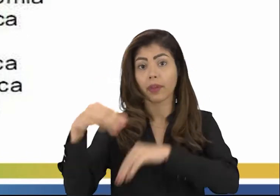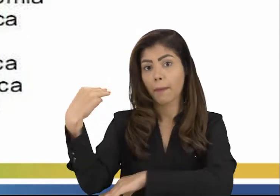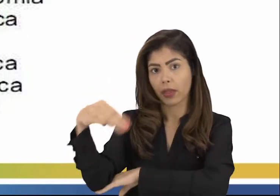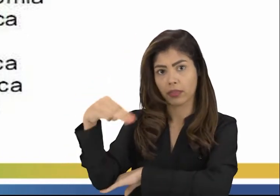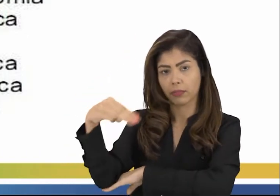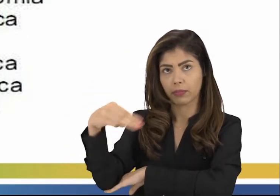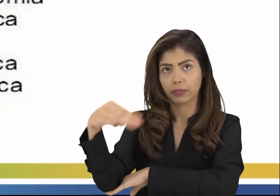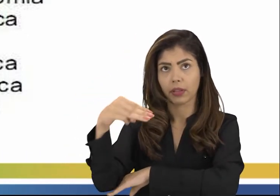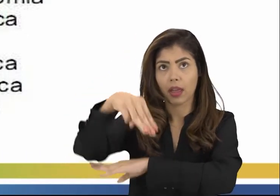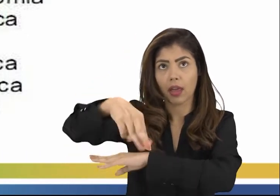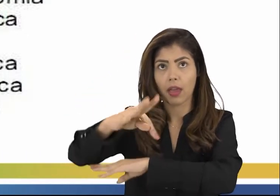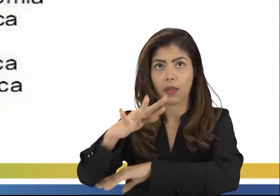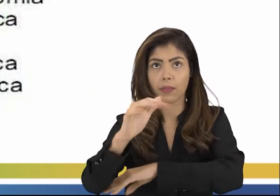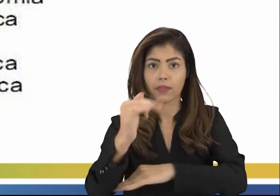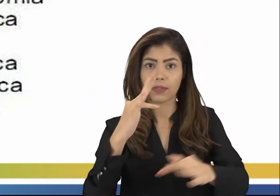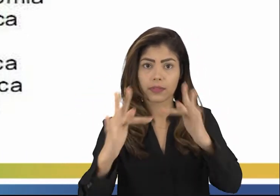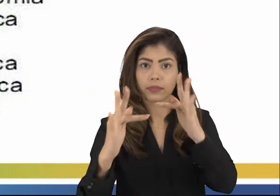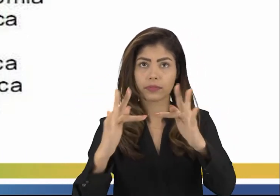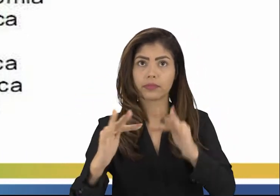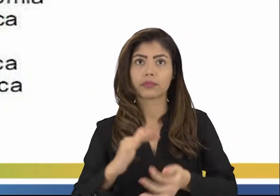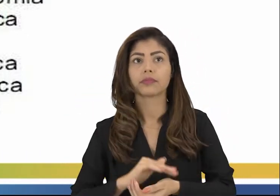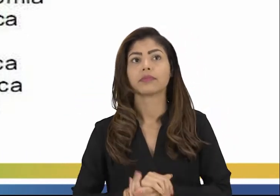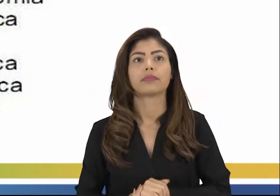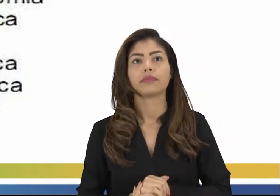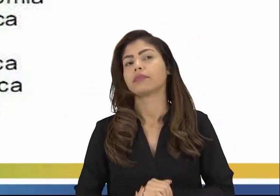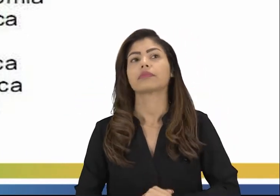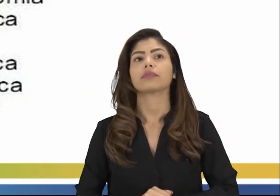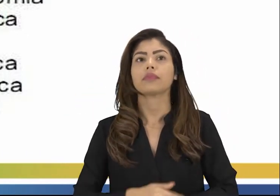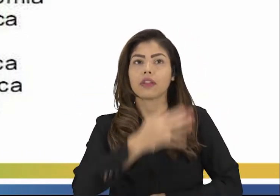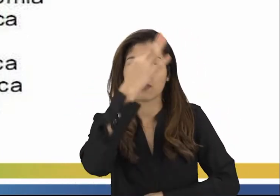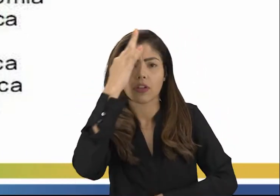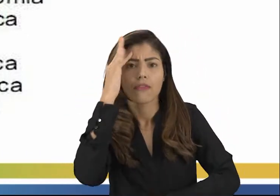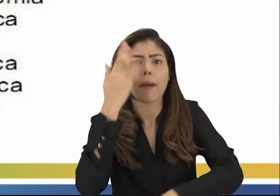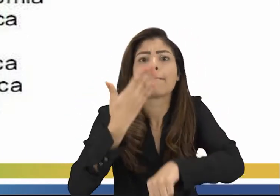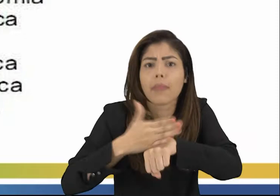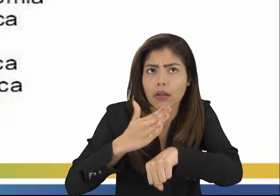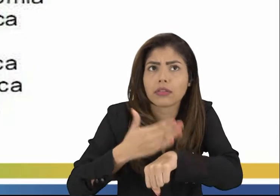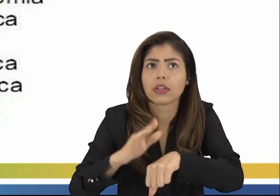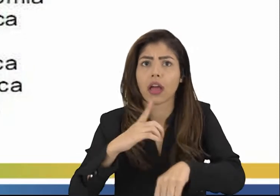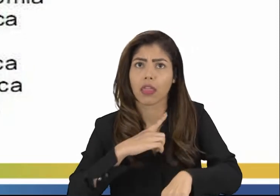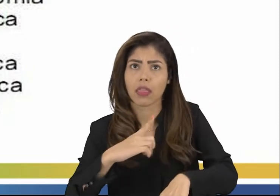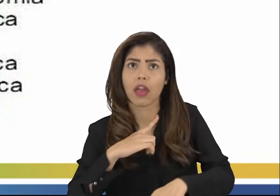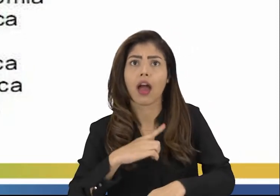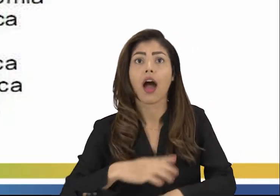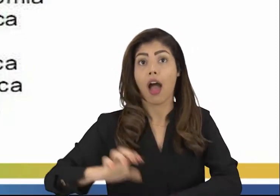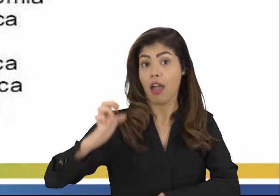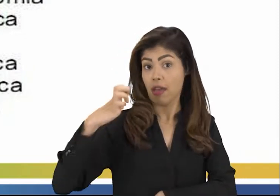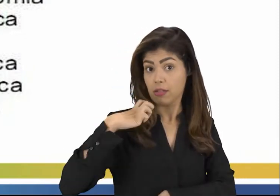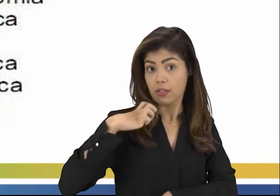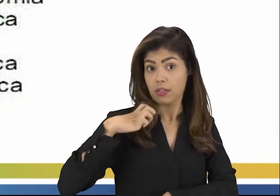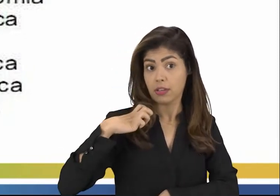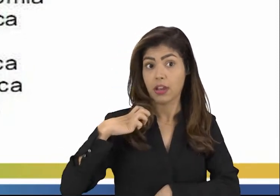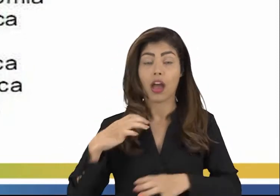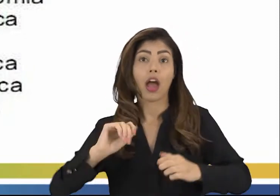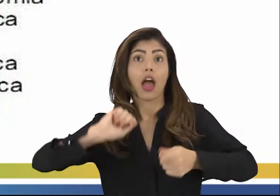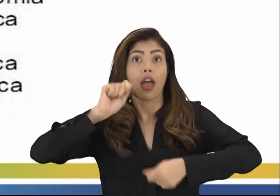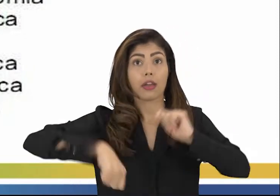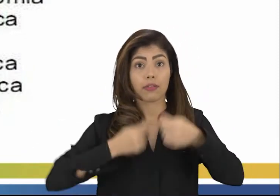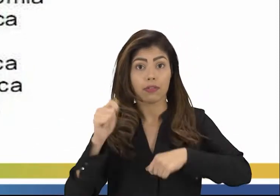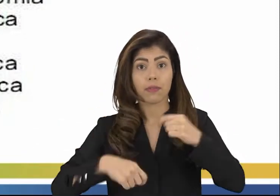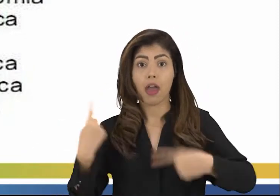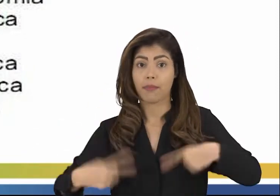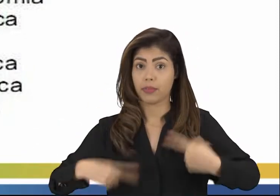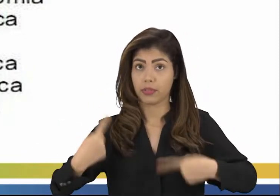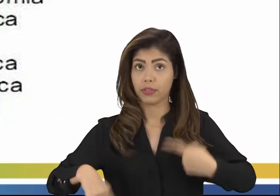a matemática, a metafísica, a filosofia prática, né, que tinha a ética, a economia, a